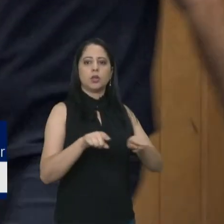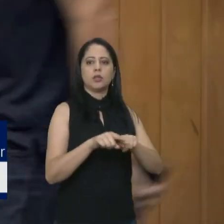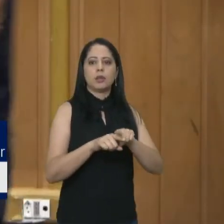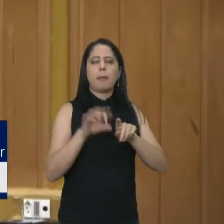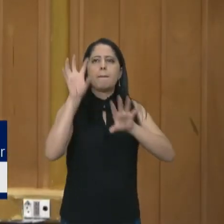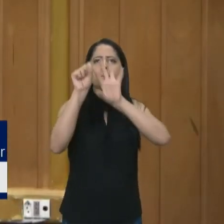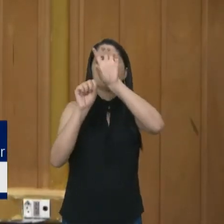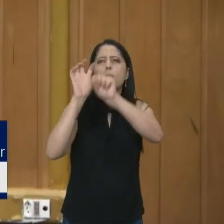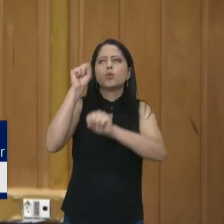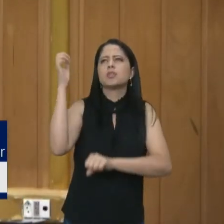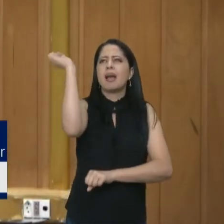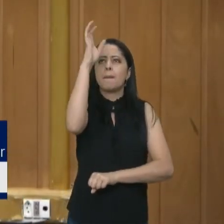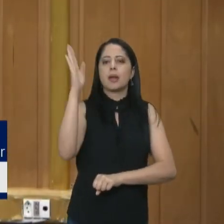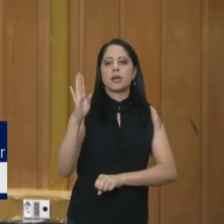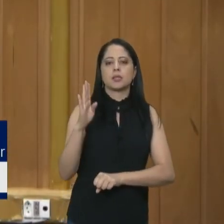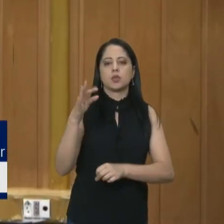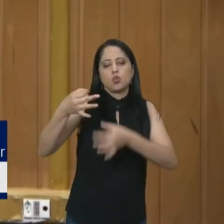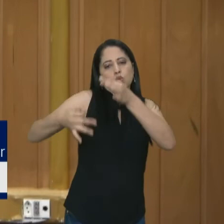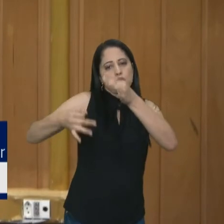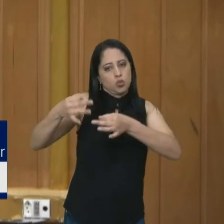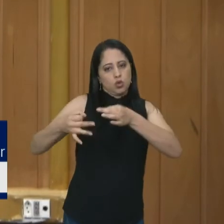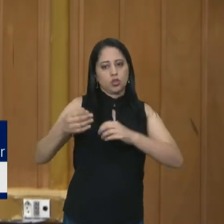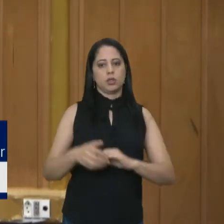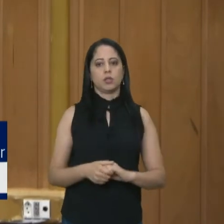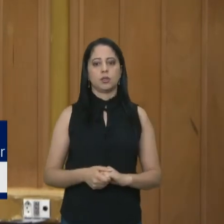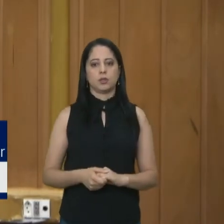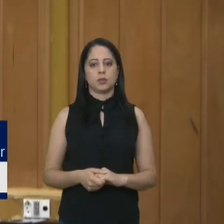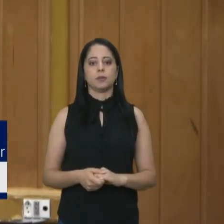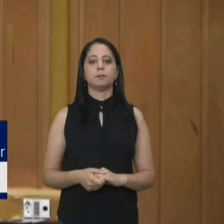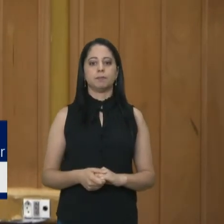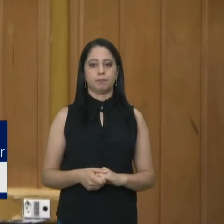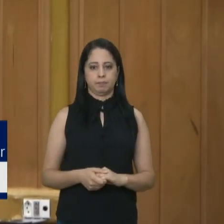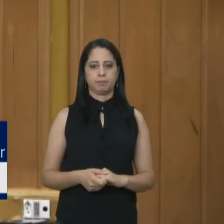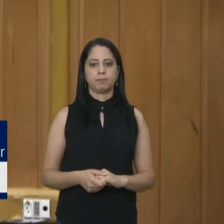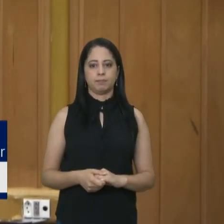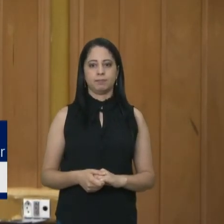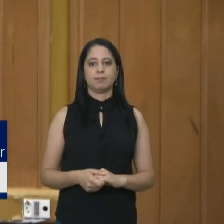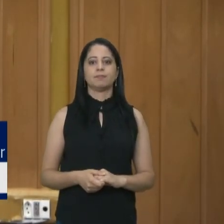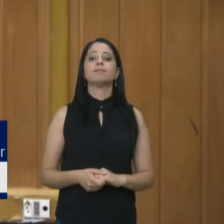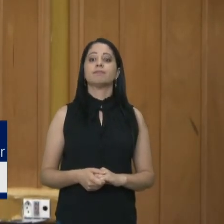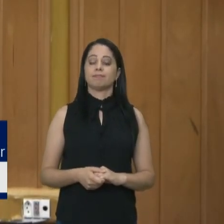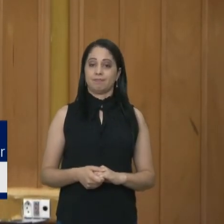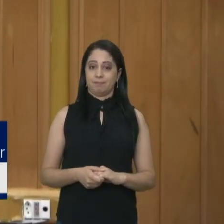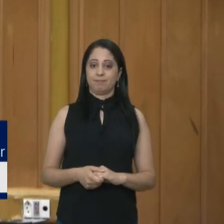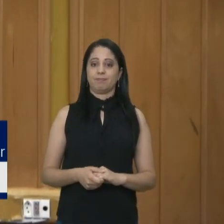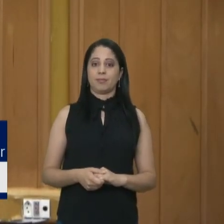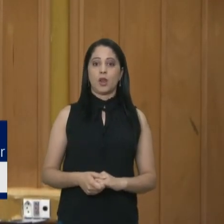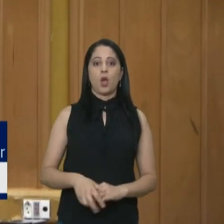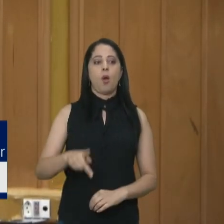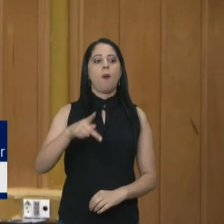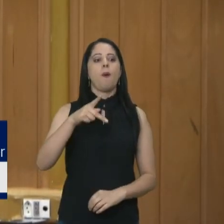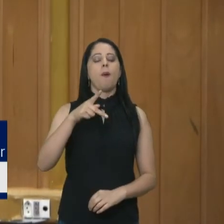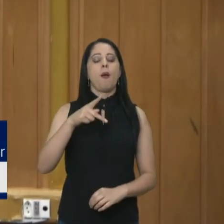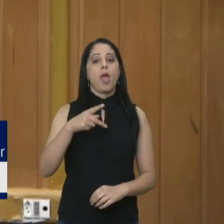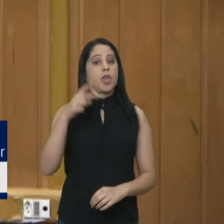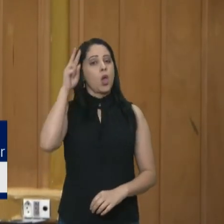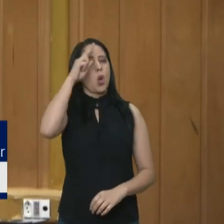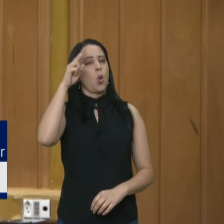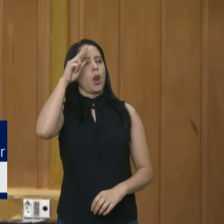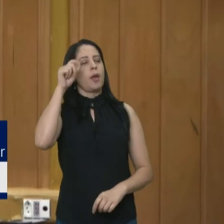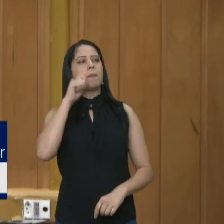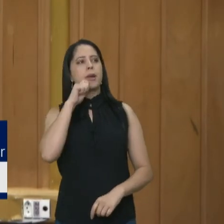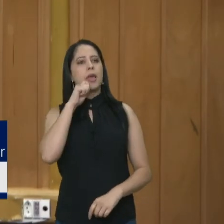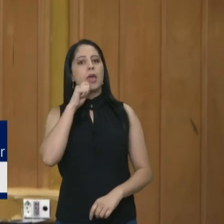mais justo, fraterno e solidário. E aqui eu lembro a figura do Padre Kelmo, que foi usado